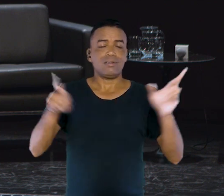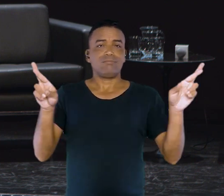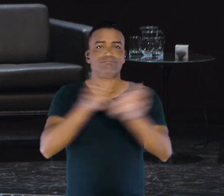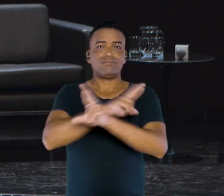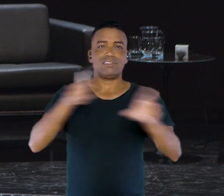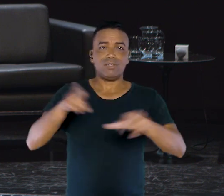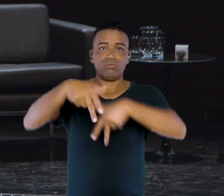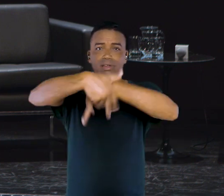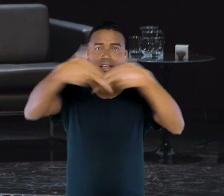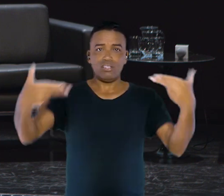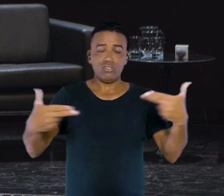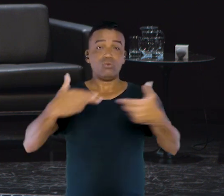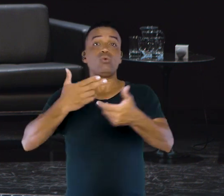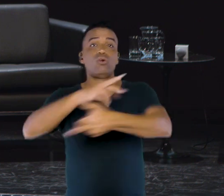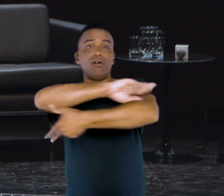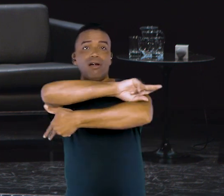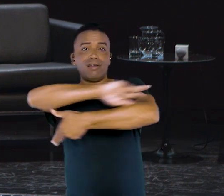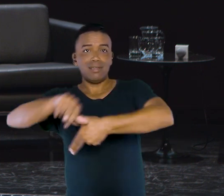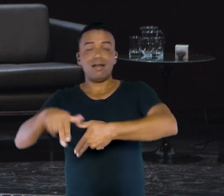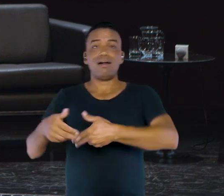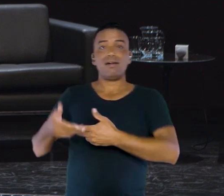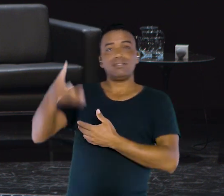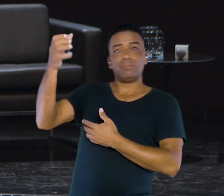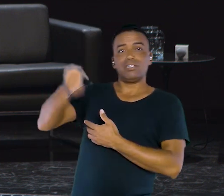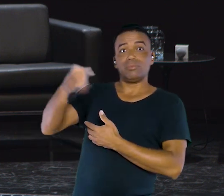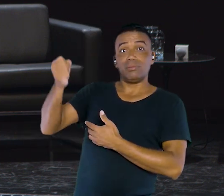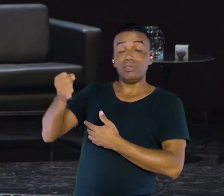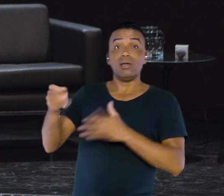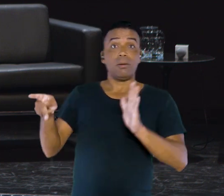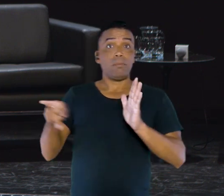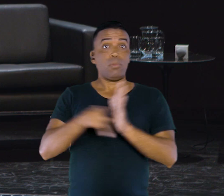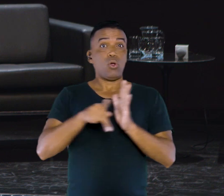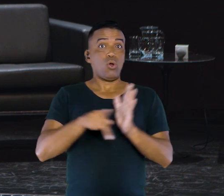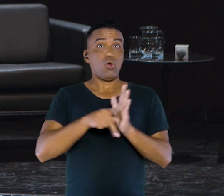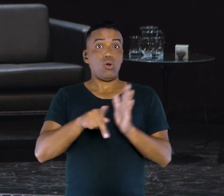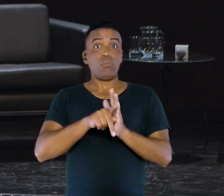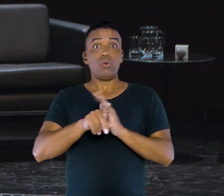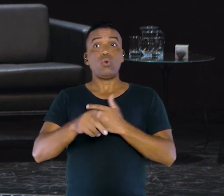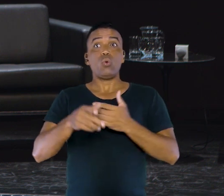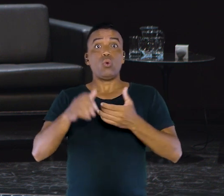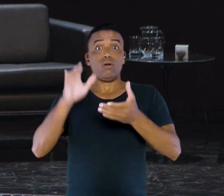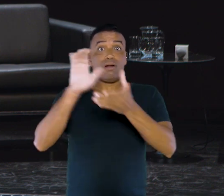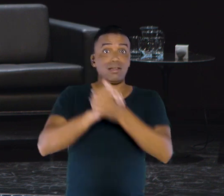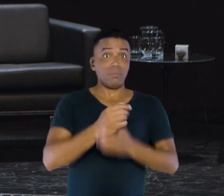relações étnico-raciais, branquitude, não monogamia,